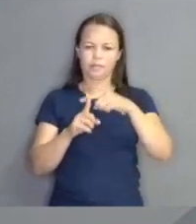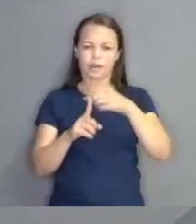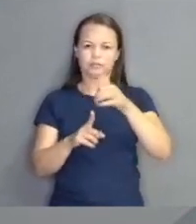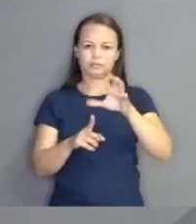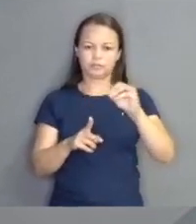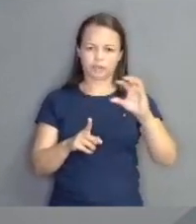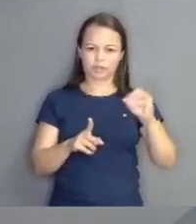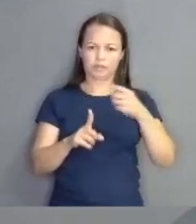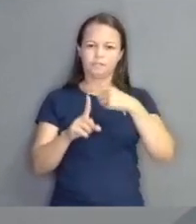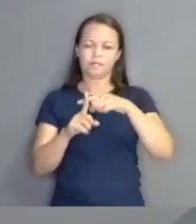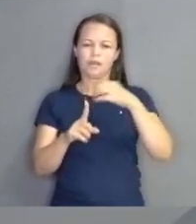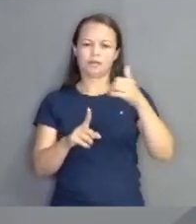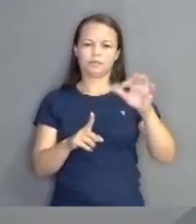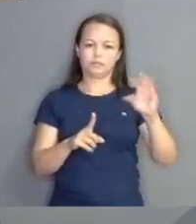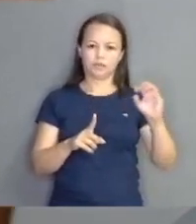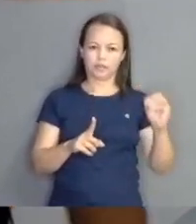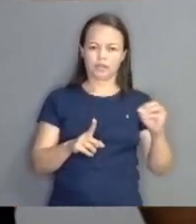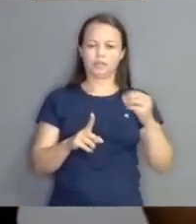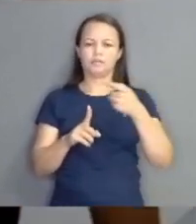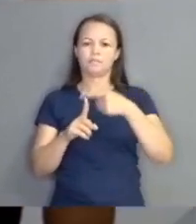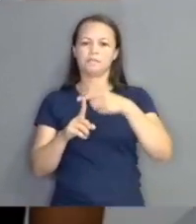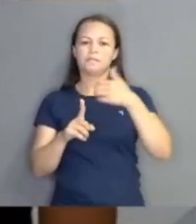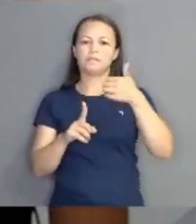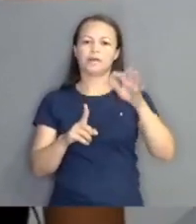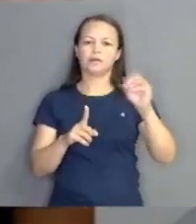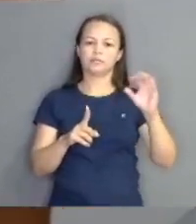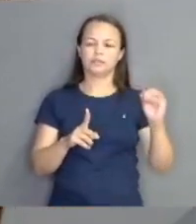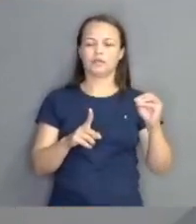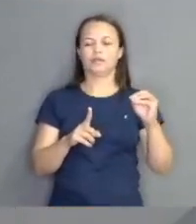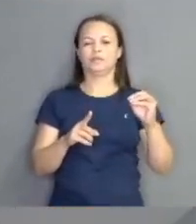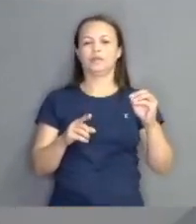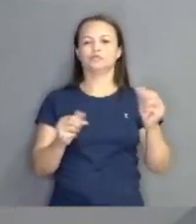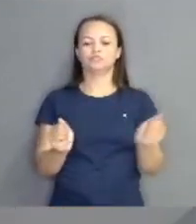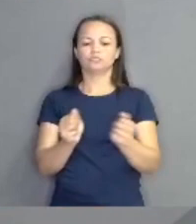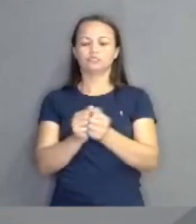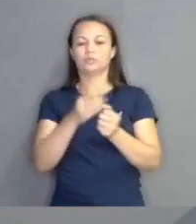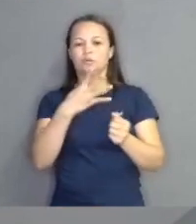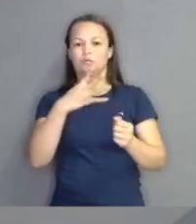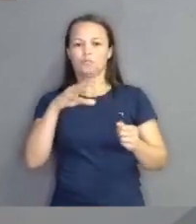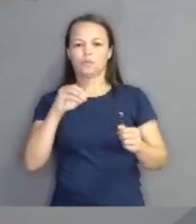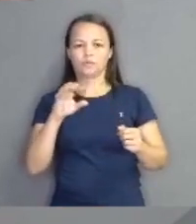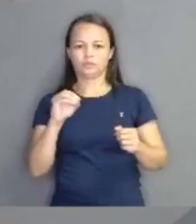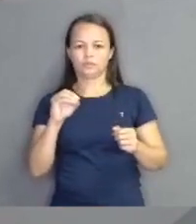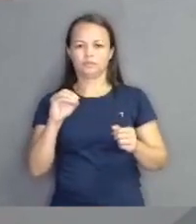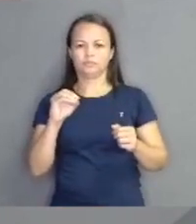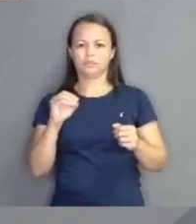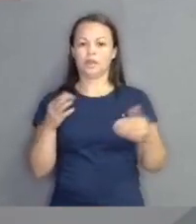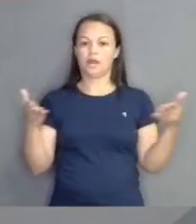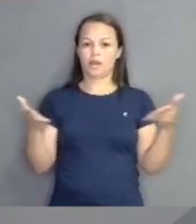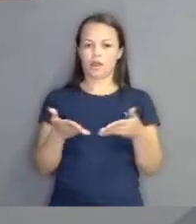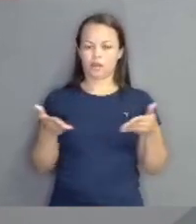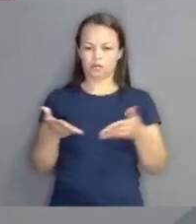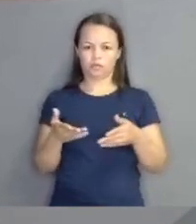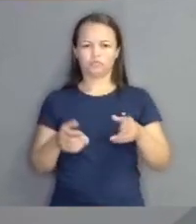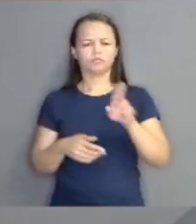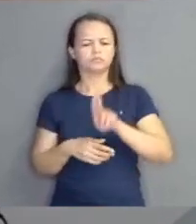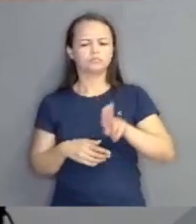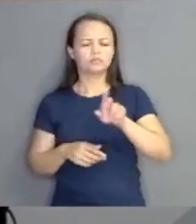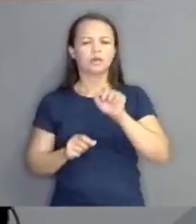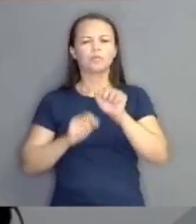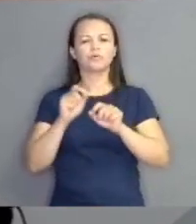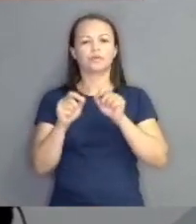100, 400. Aí, agora, a gente vai utilizar o quê? Novamente,